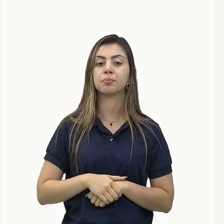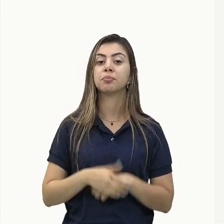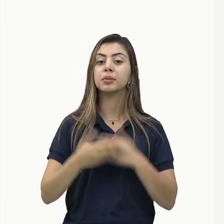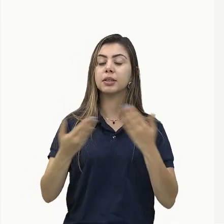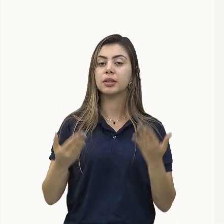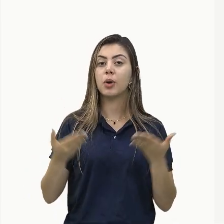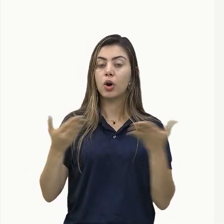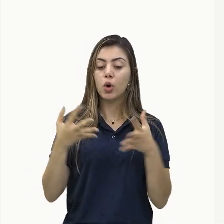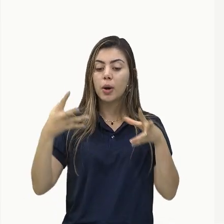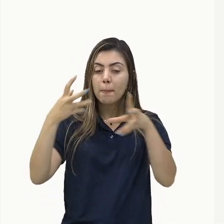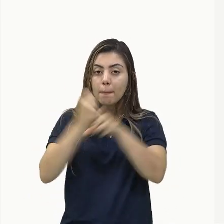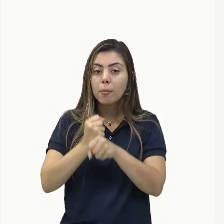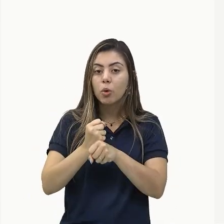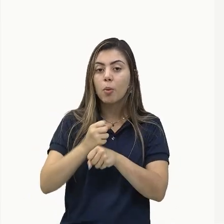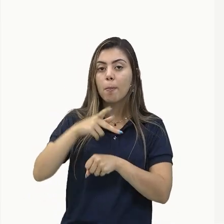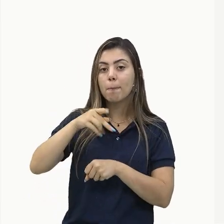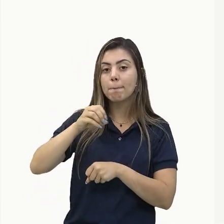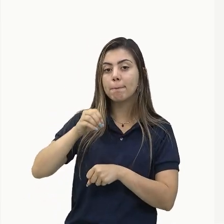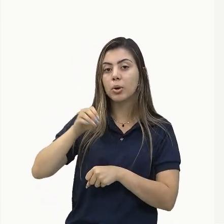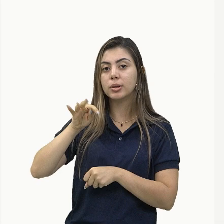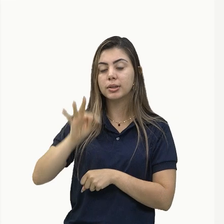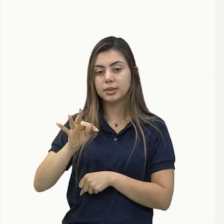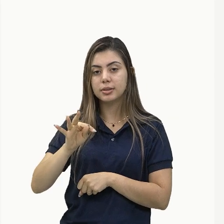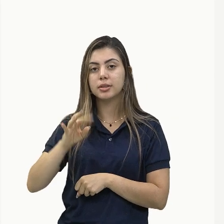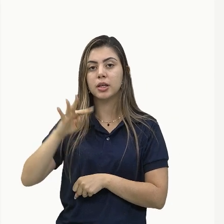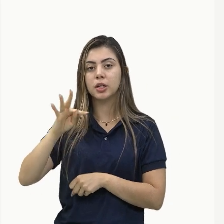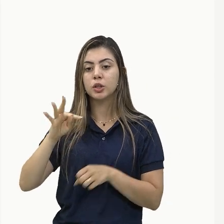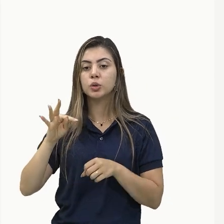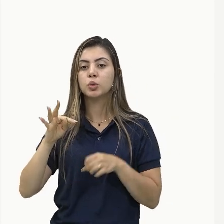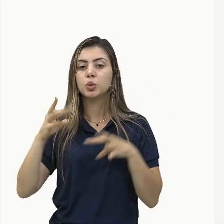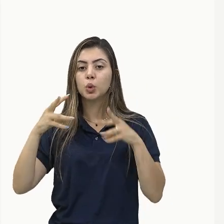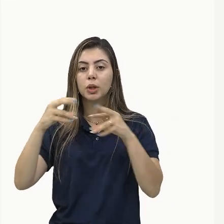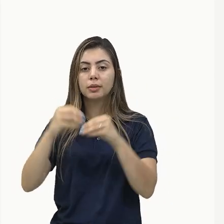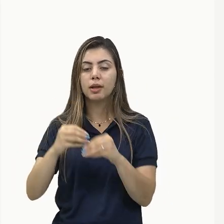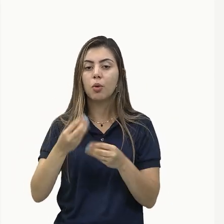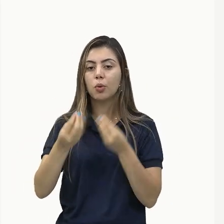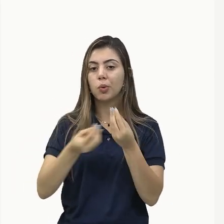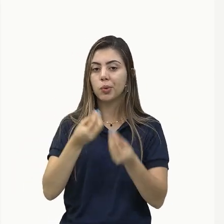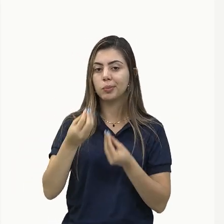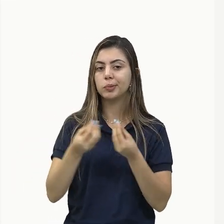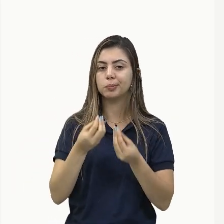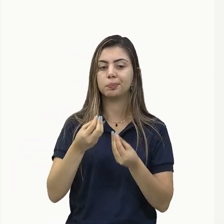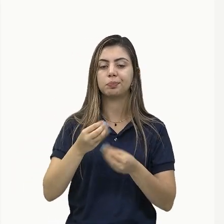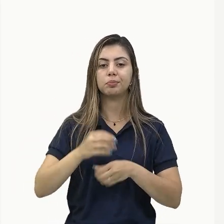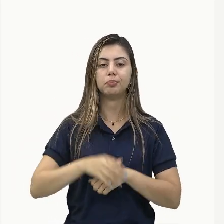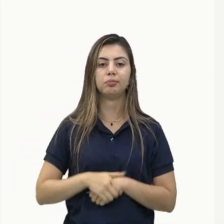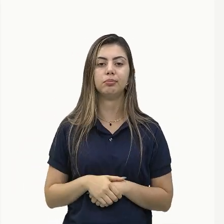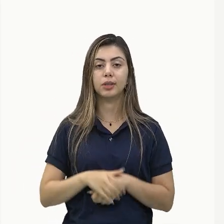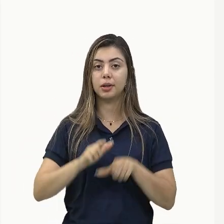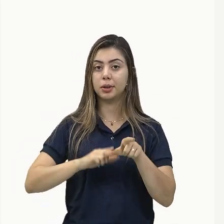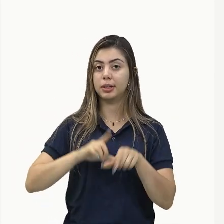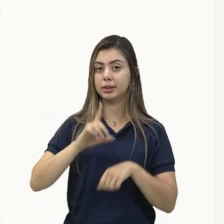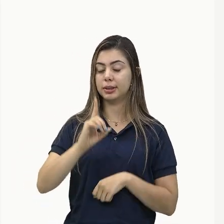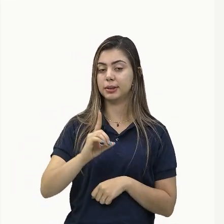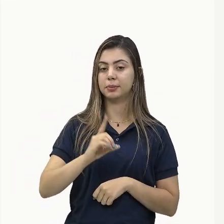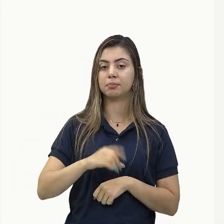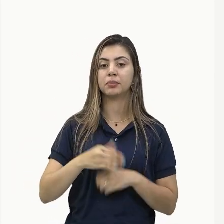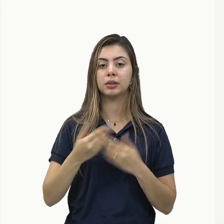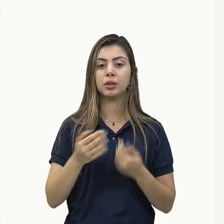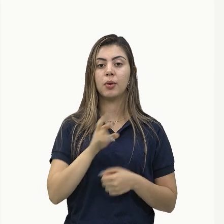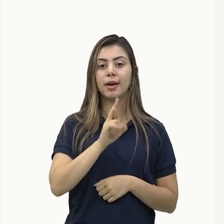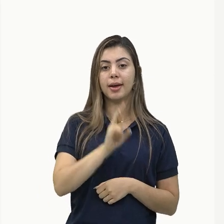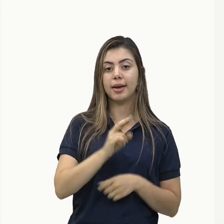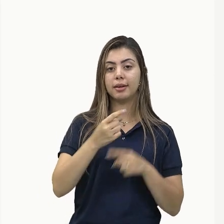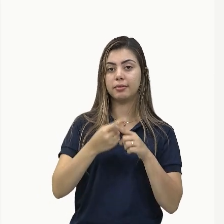potência total do circuito, potência total dissipada pelo circuito, né, que é a letra D. A potência é R vezes